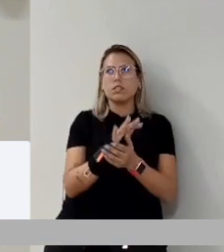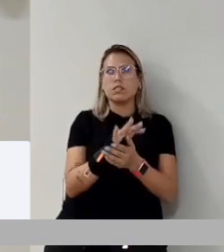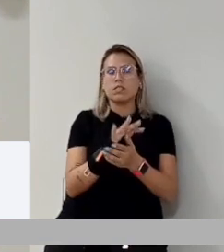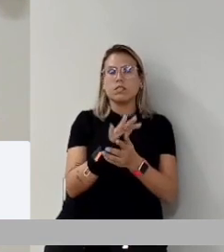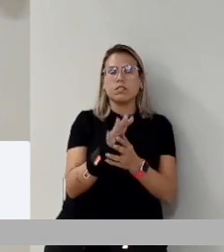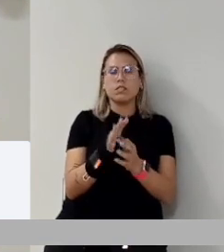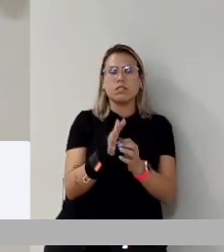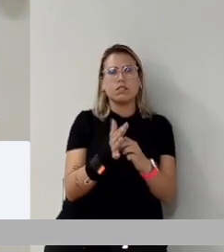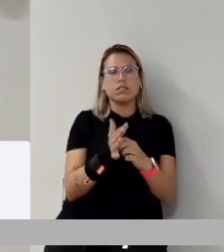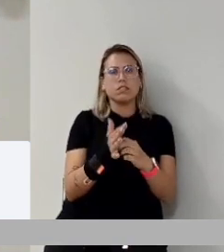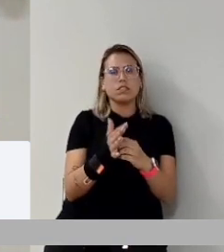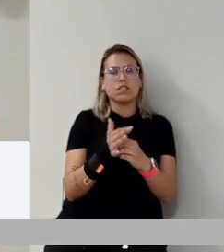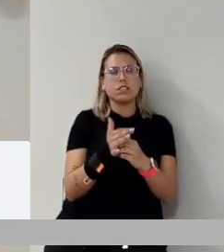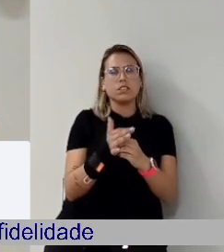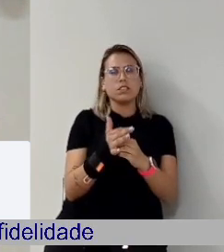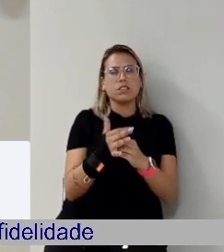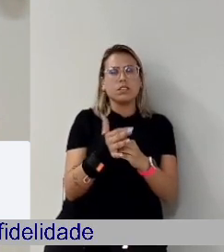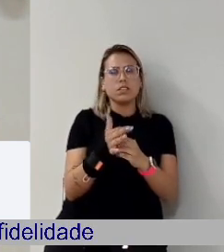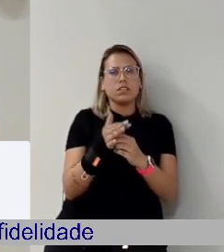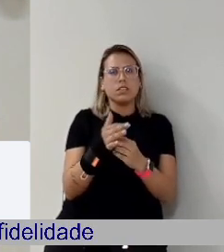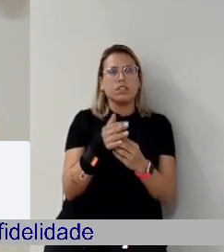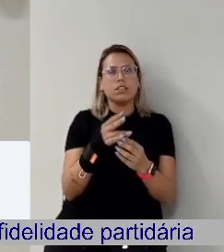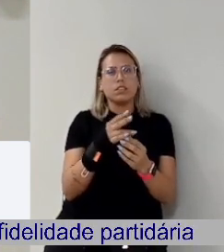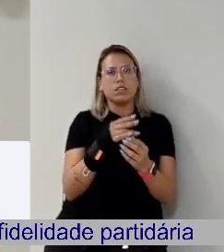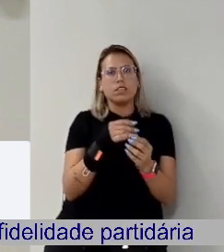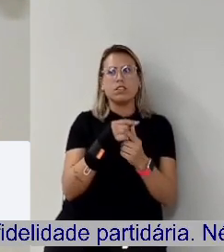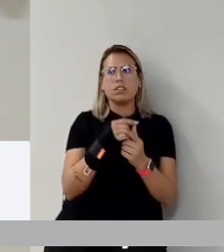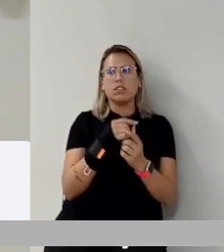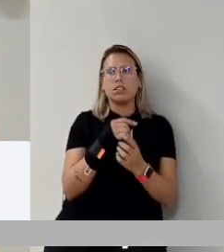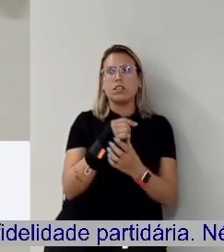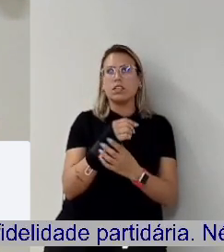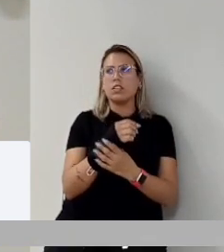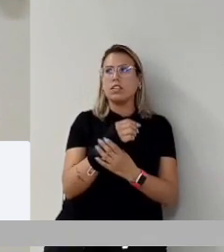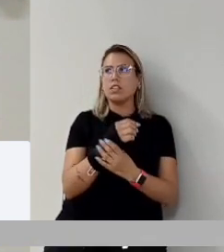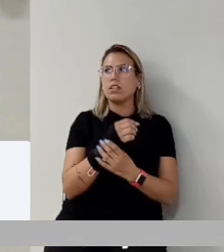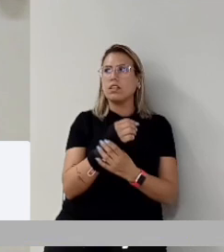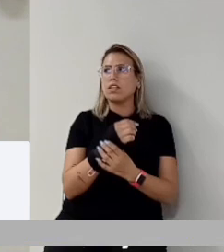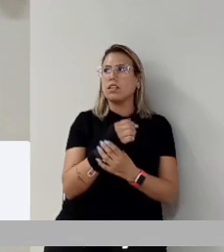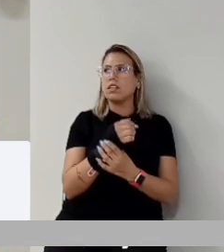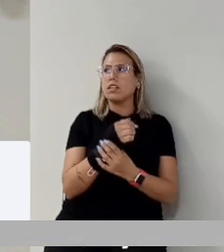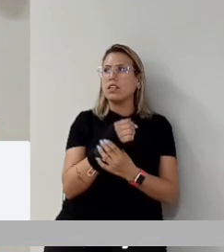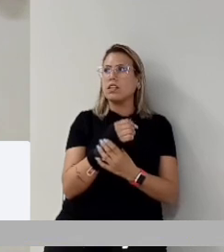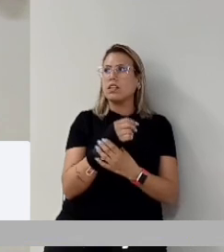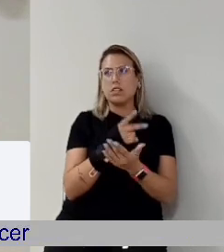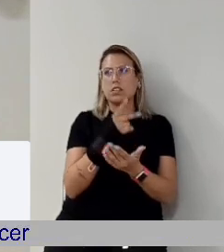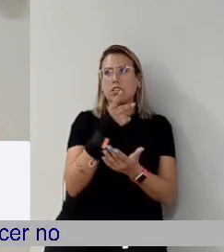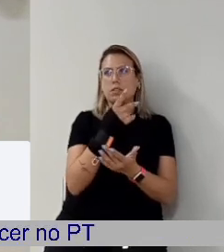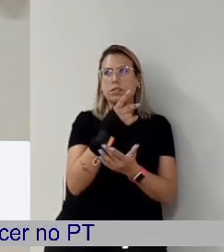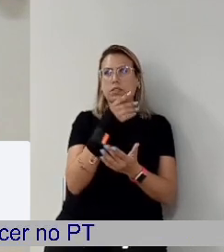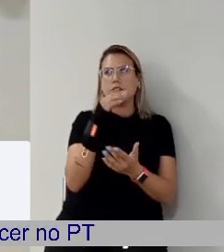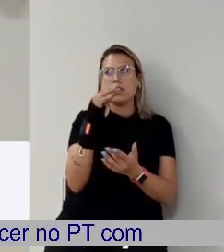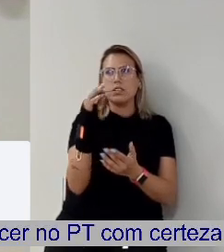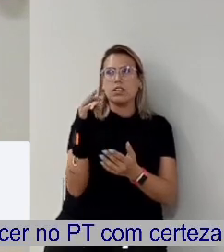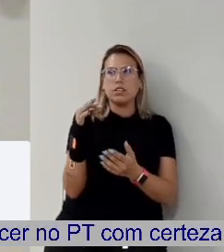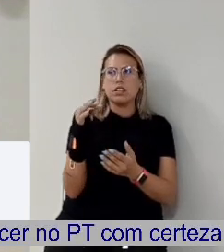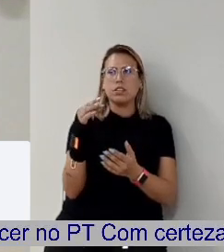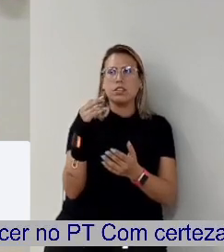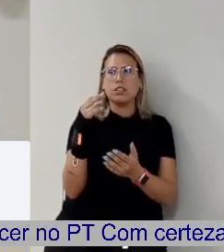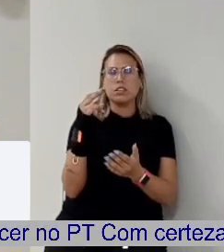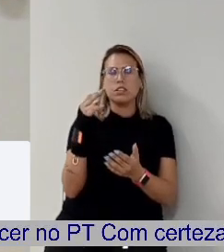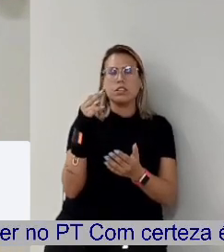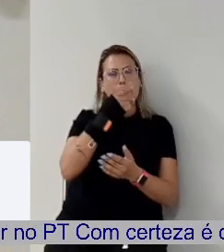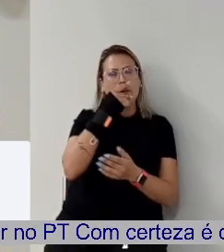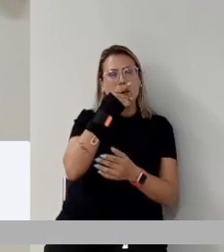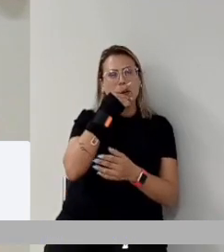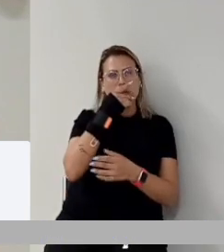de infidelidade partidária né não é o meu caso eu vou permanecer no PT Com certeza é o meu